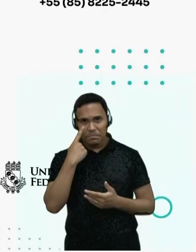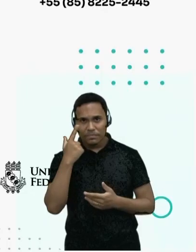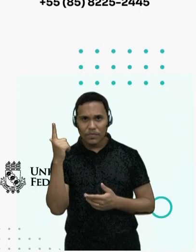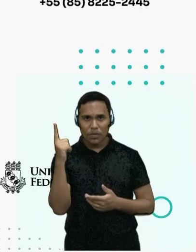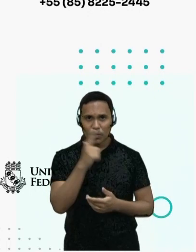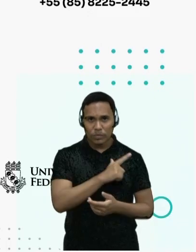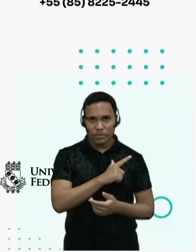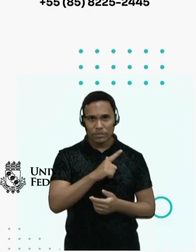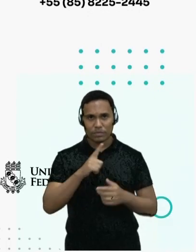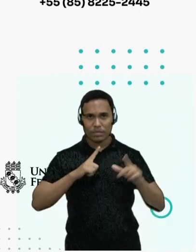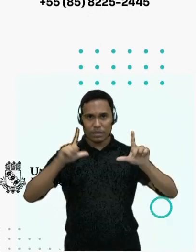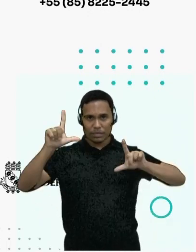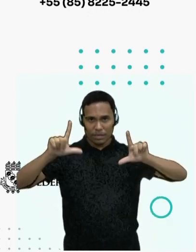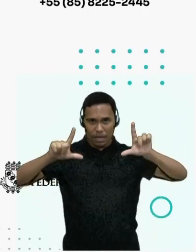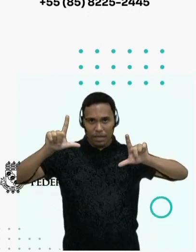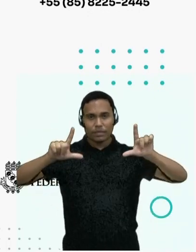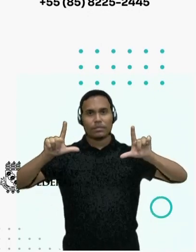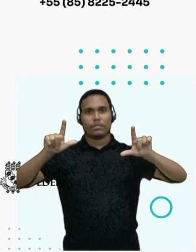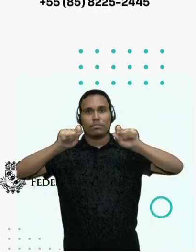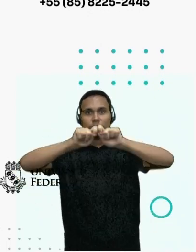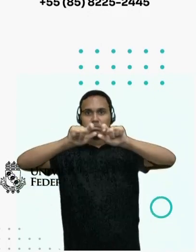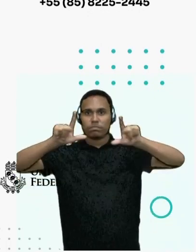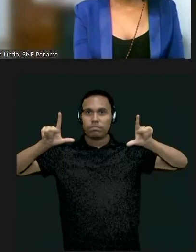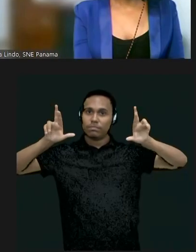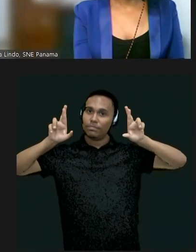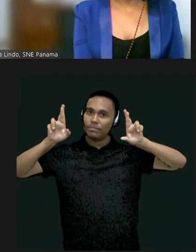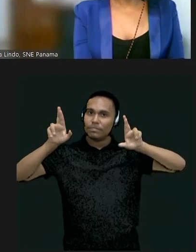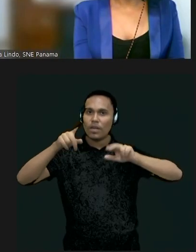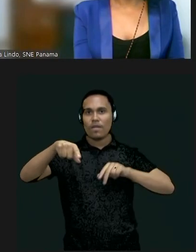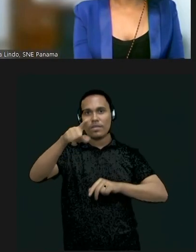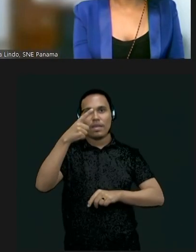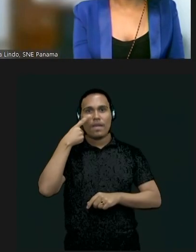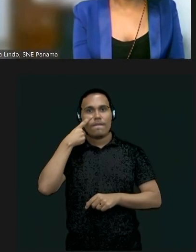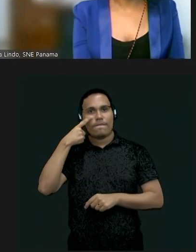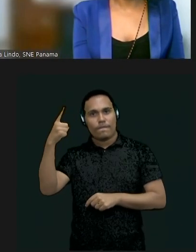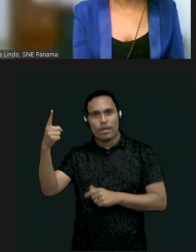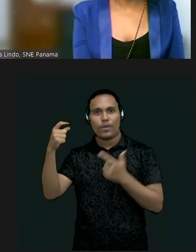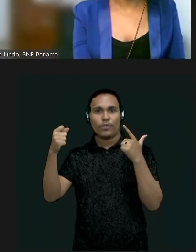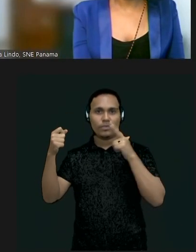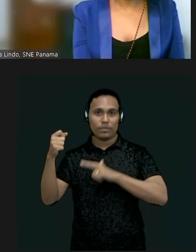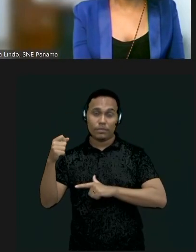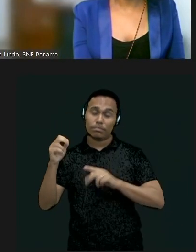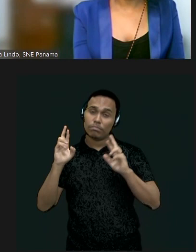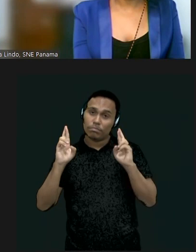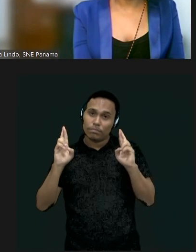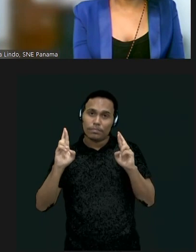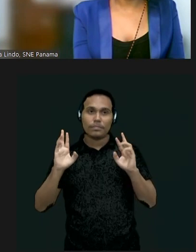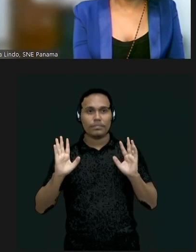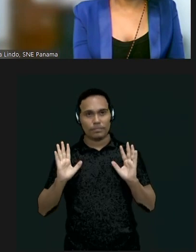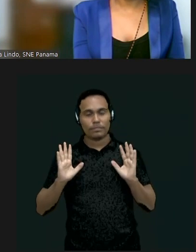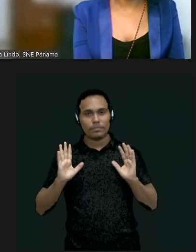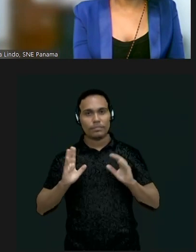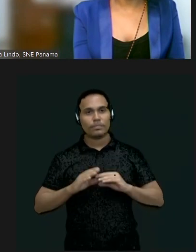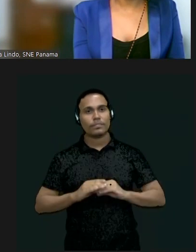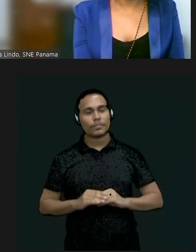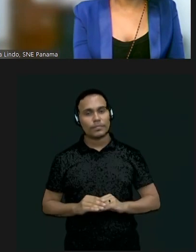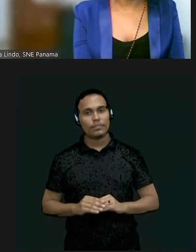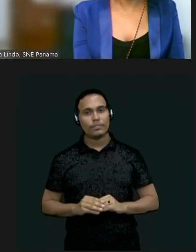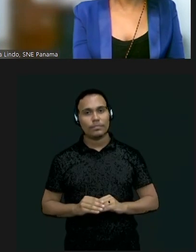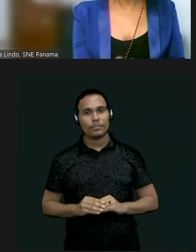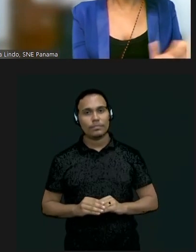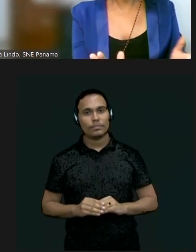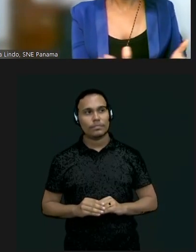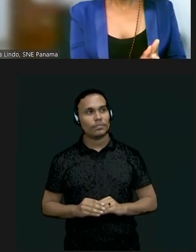Eu vou ver se eu consigo compartilhar a minha tela e espero que todos vocês consigam enxergar a